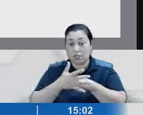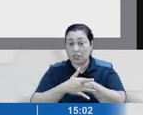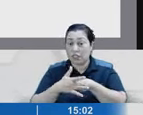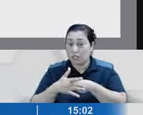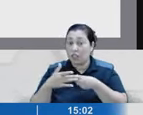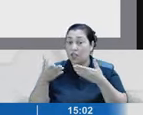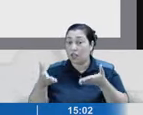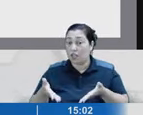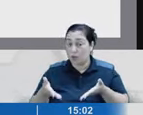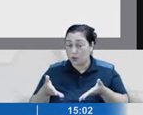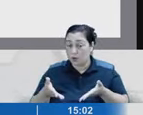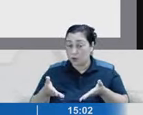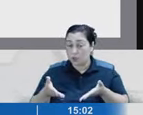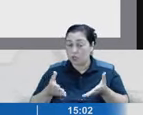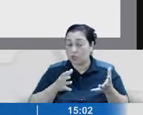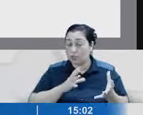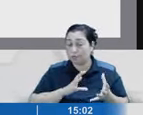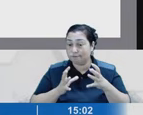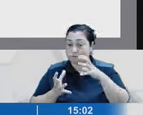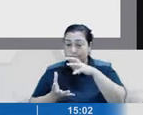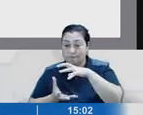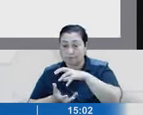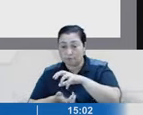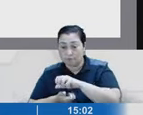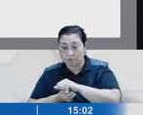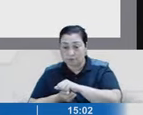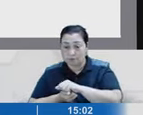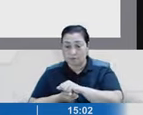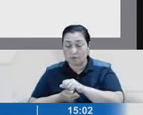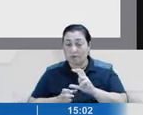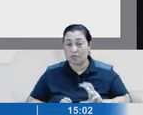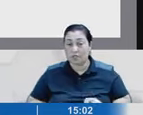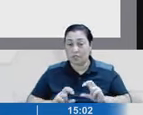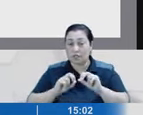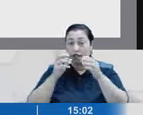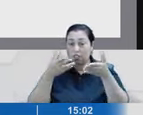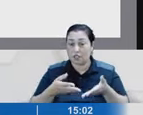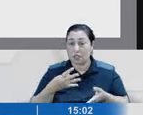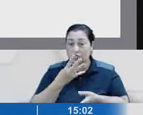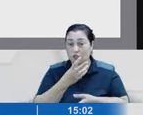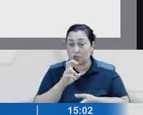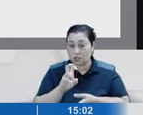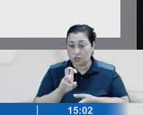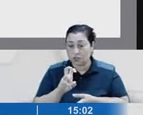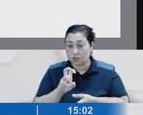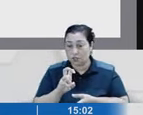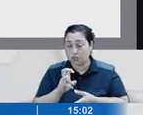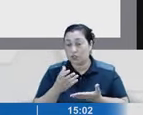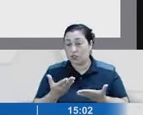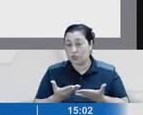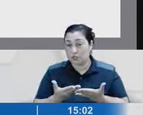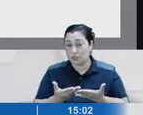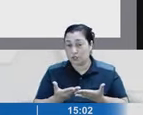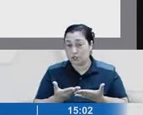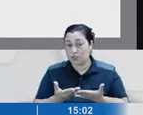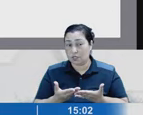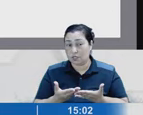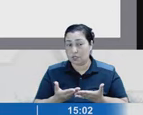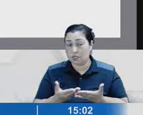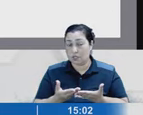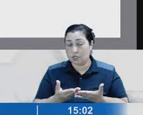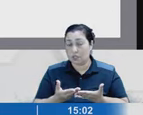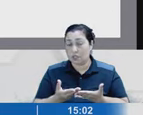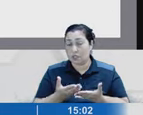agora, segundo a Sociedade Internacional de Câncer, realmente 45 agora é 50, né? Então, não mais